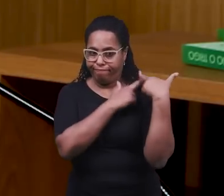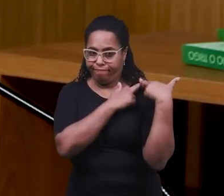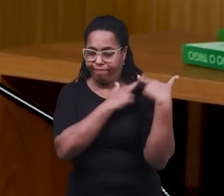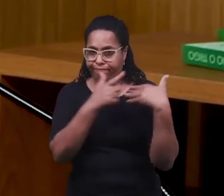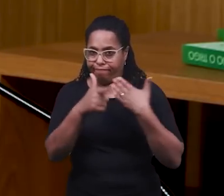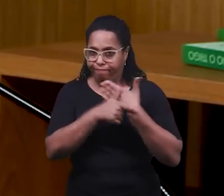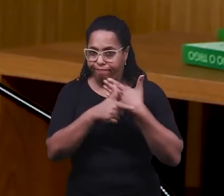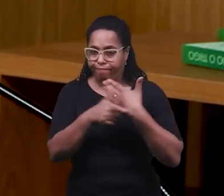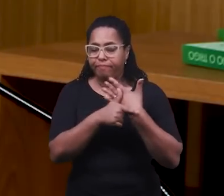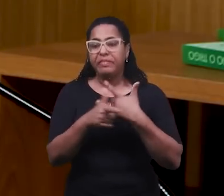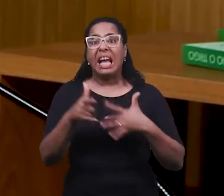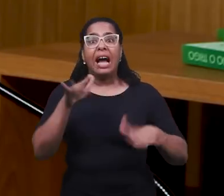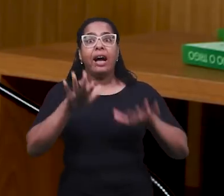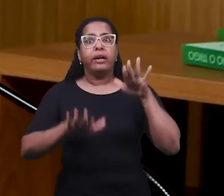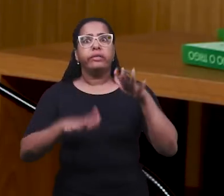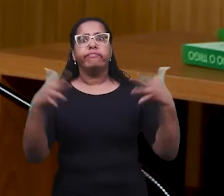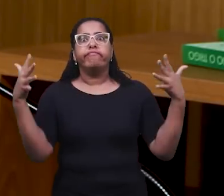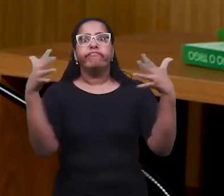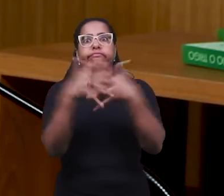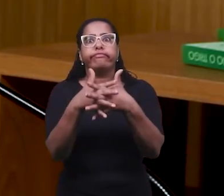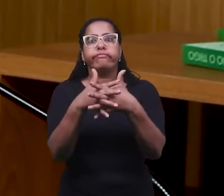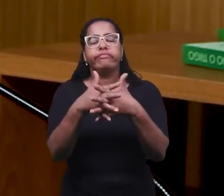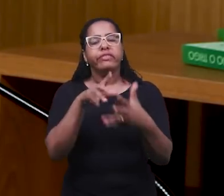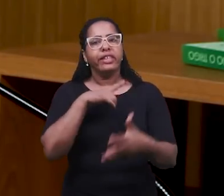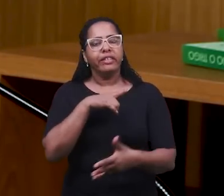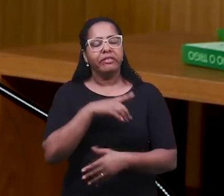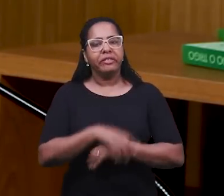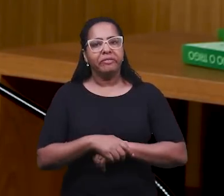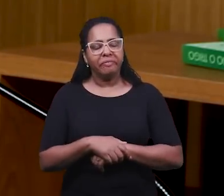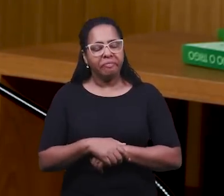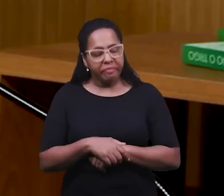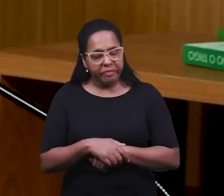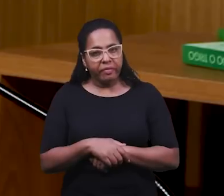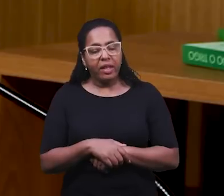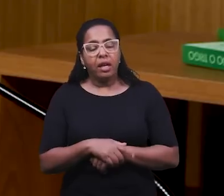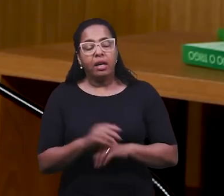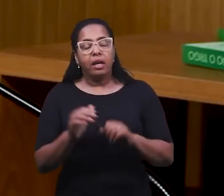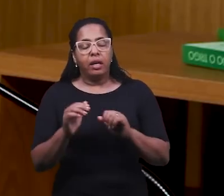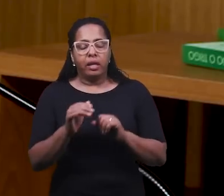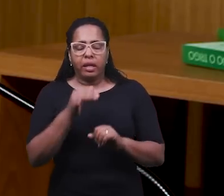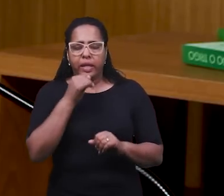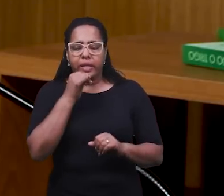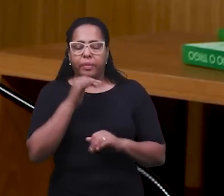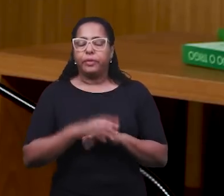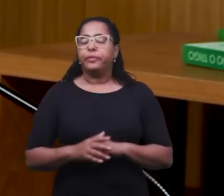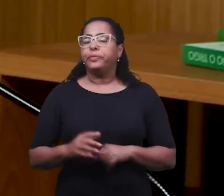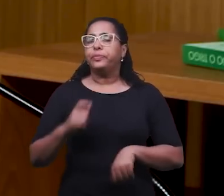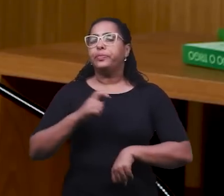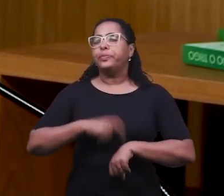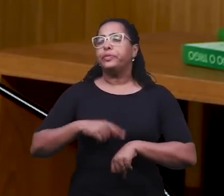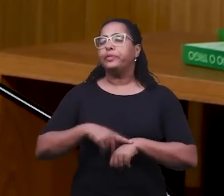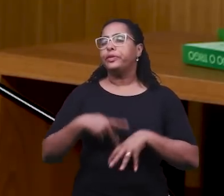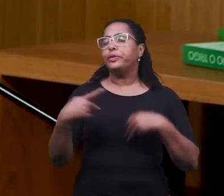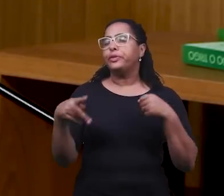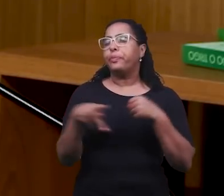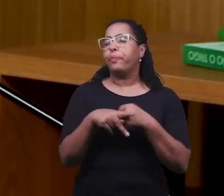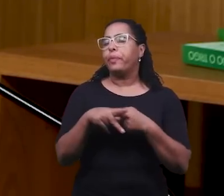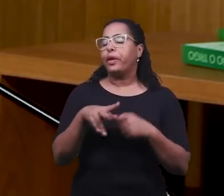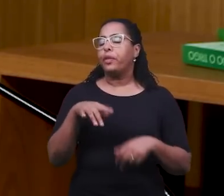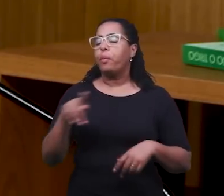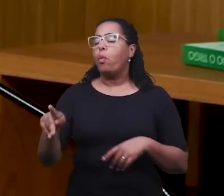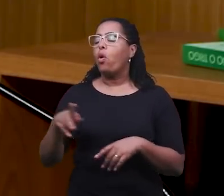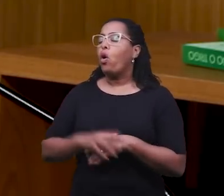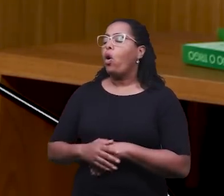funções, elas às vezes se confundem, entendeu? Quando Pedro diz assim, aos bispos